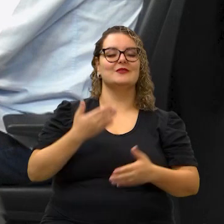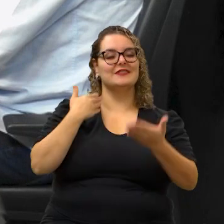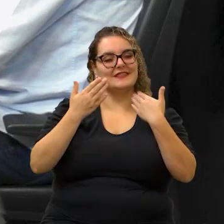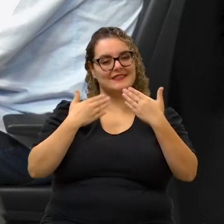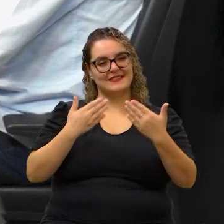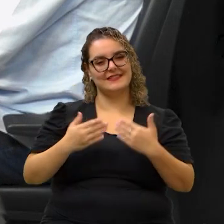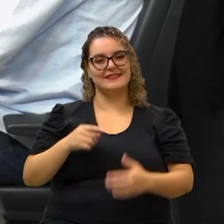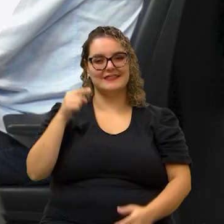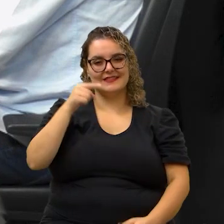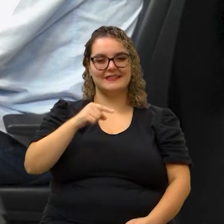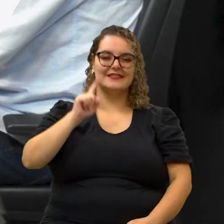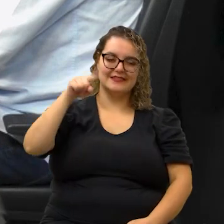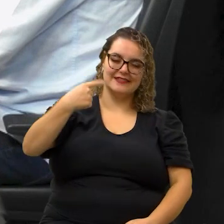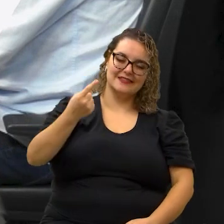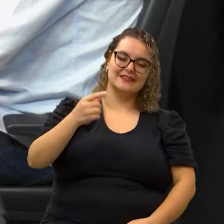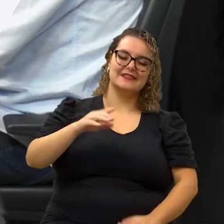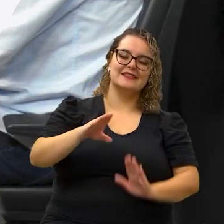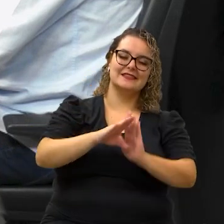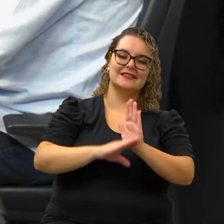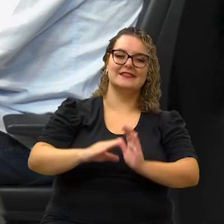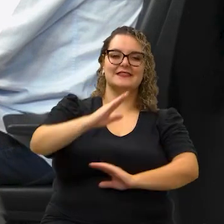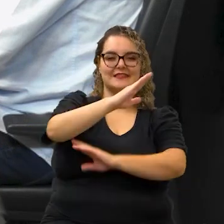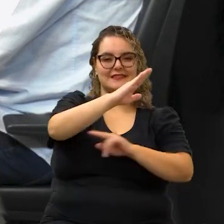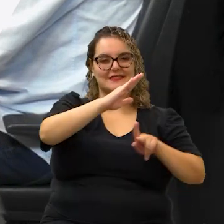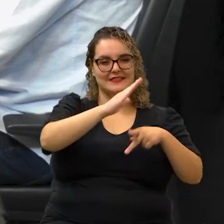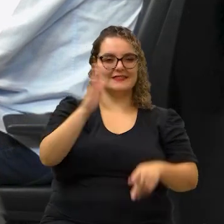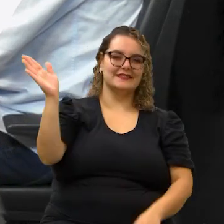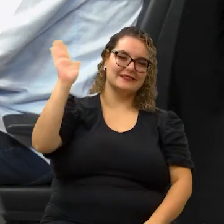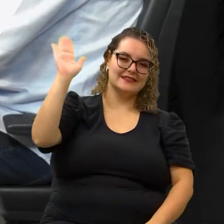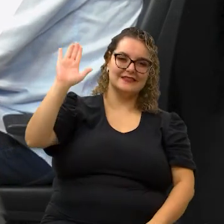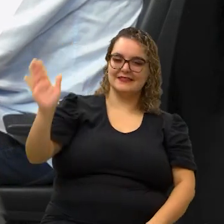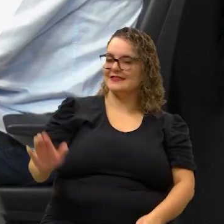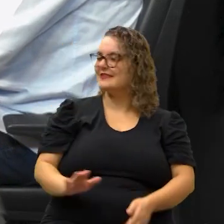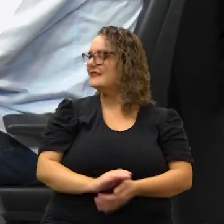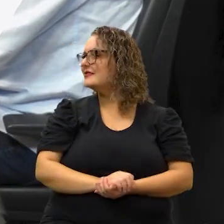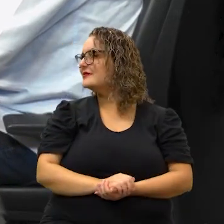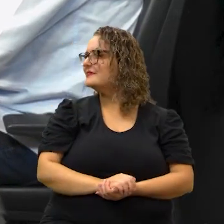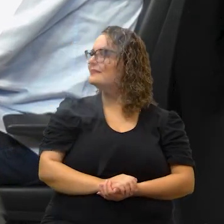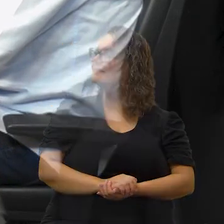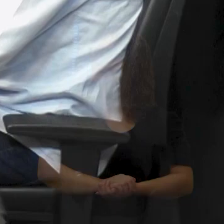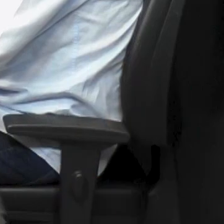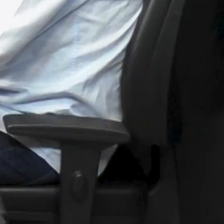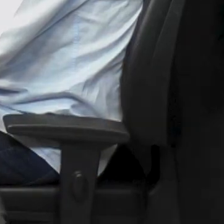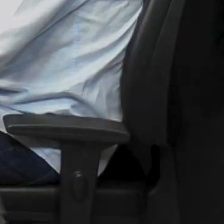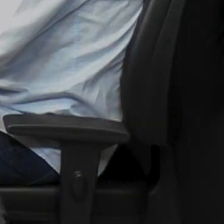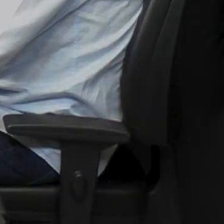e você encontra todos esses bate-papos lá. Até um próximo Na Casa do Povo.